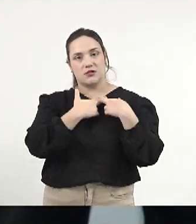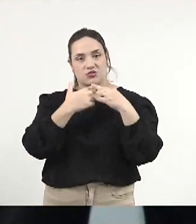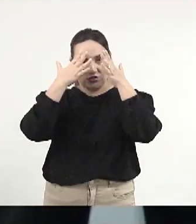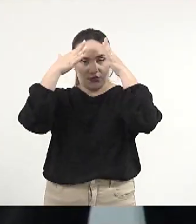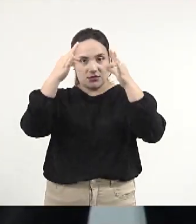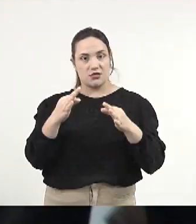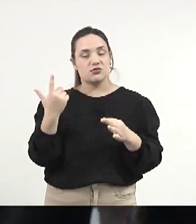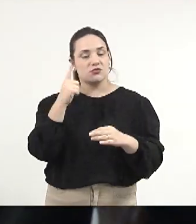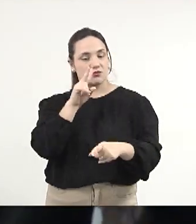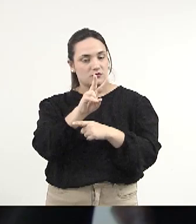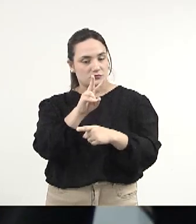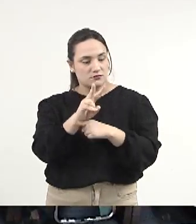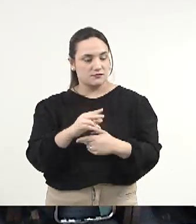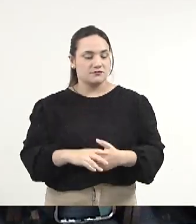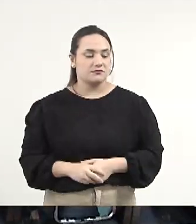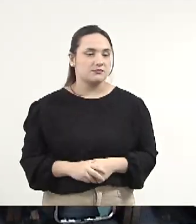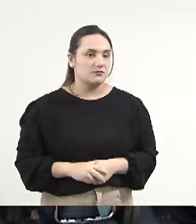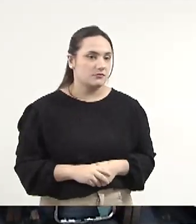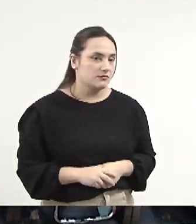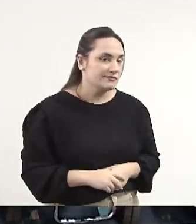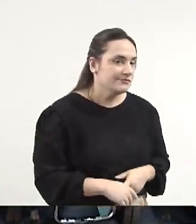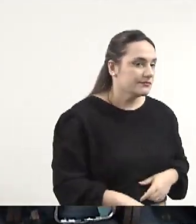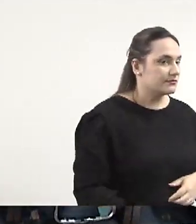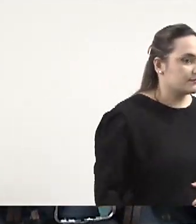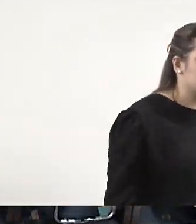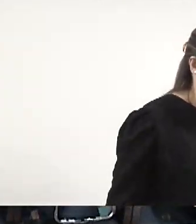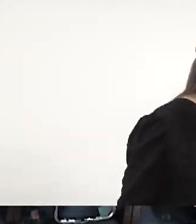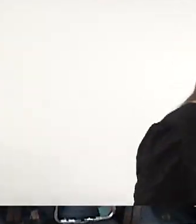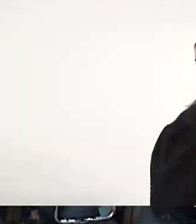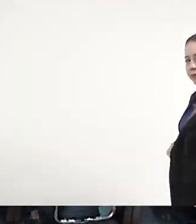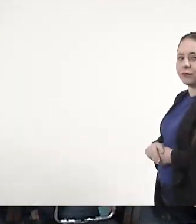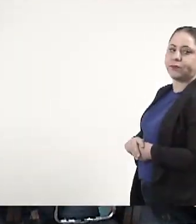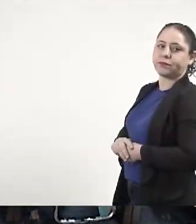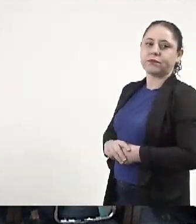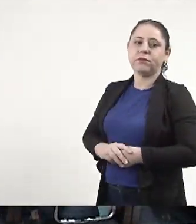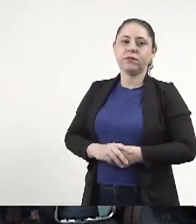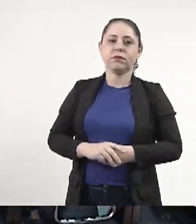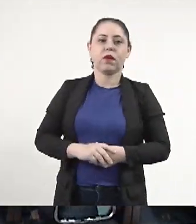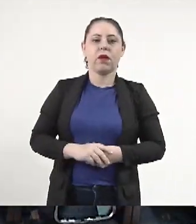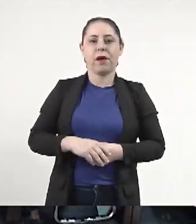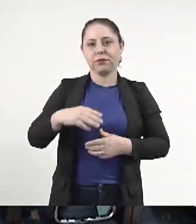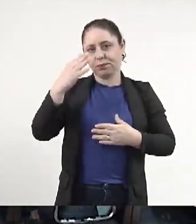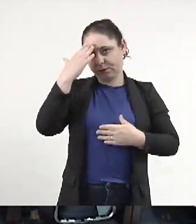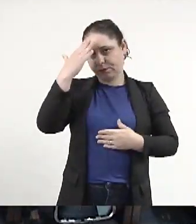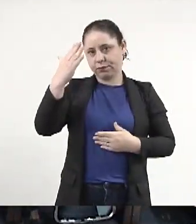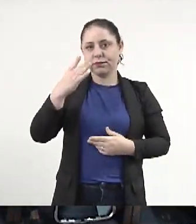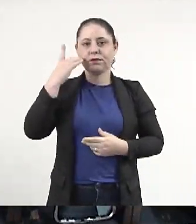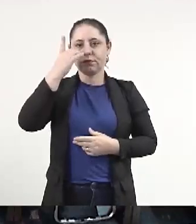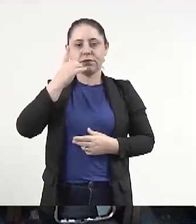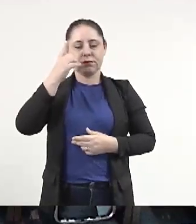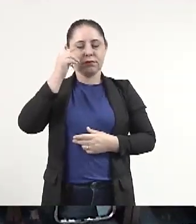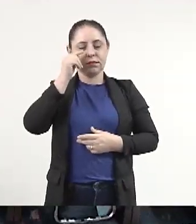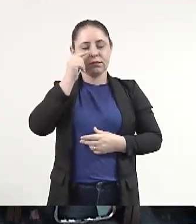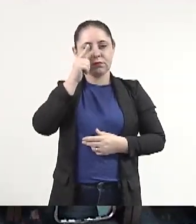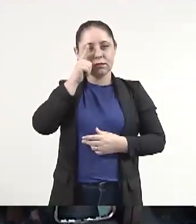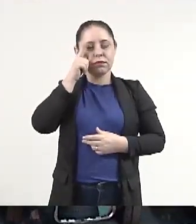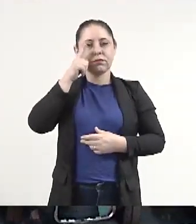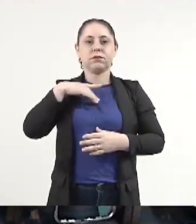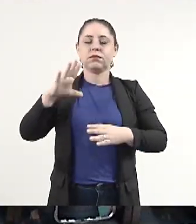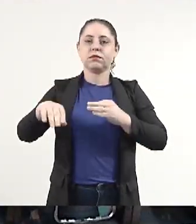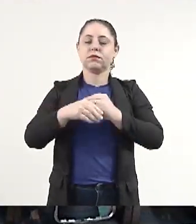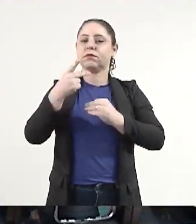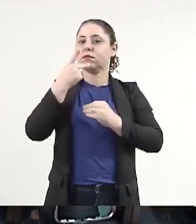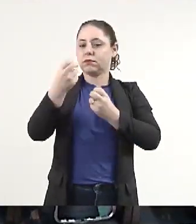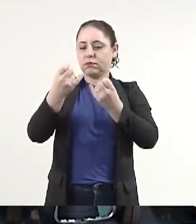dessas pessoas. Obrigado, deputada Gleice, pela parte. Quero incorporá-lo no meu pronunciamento. E